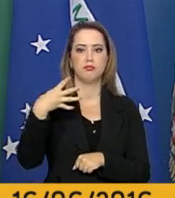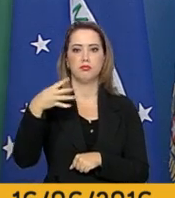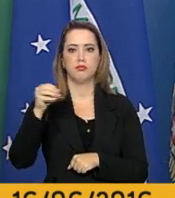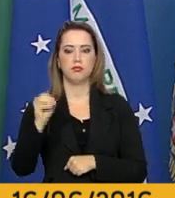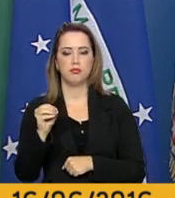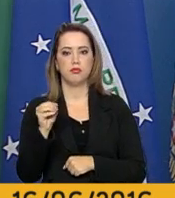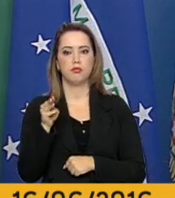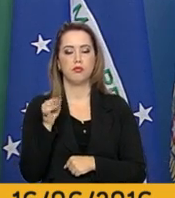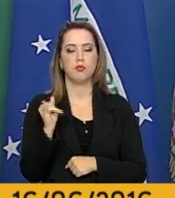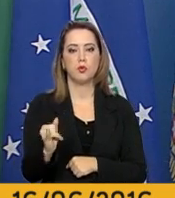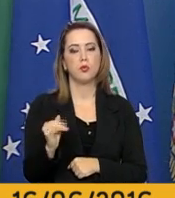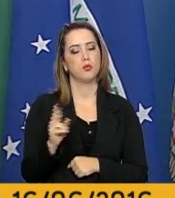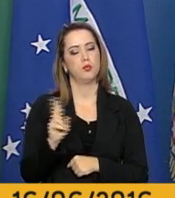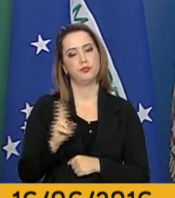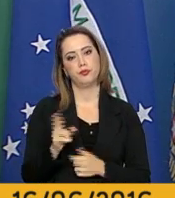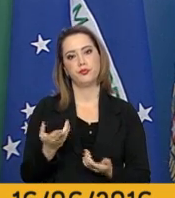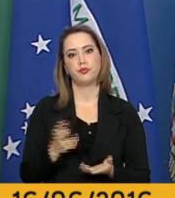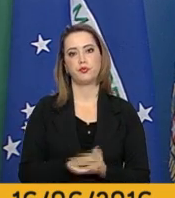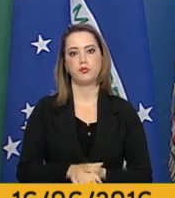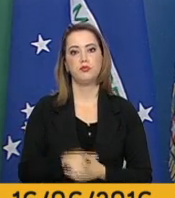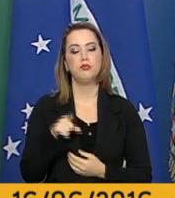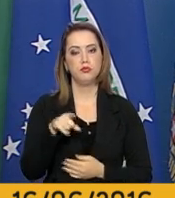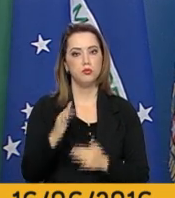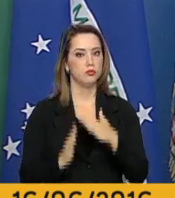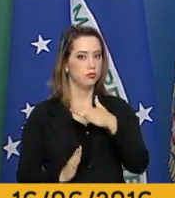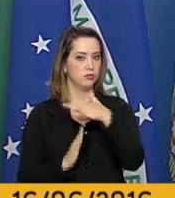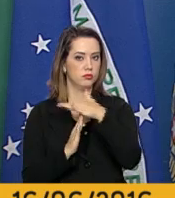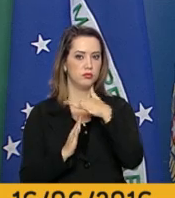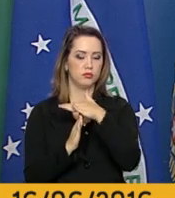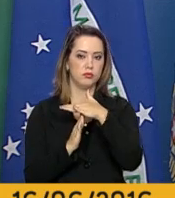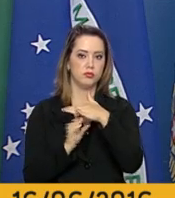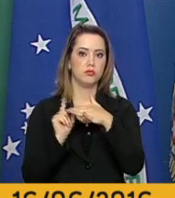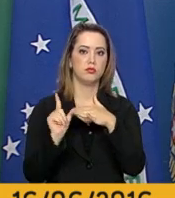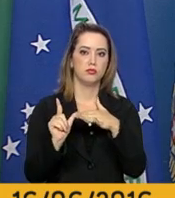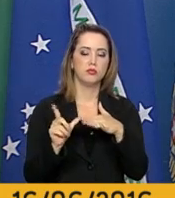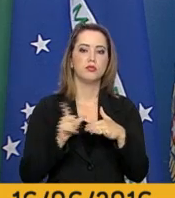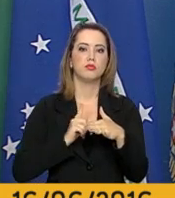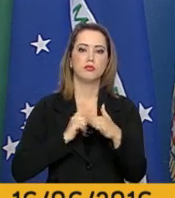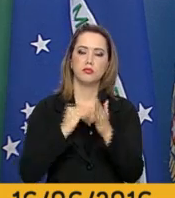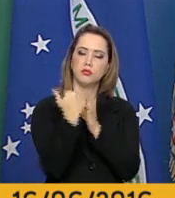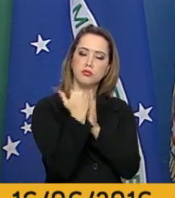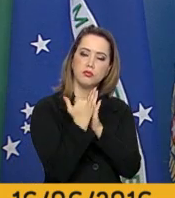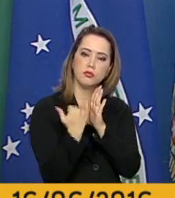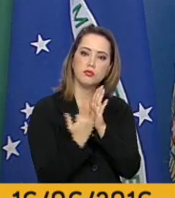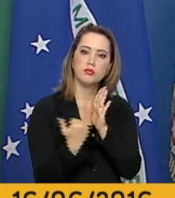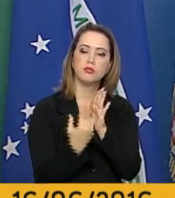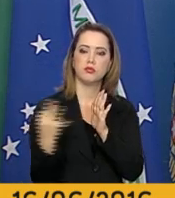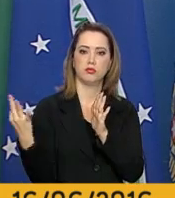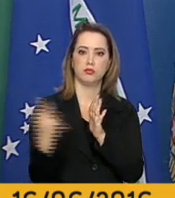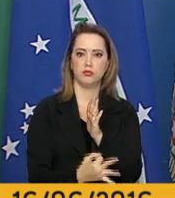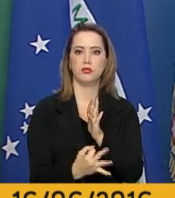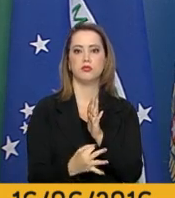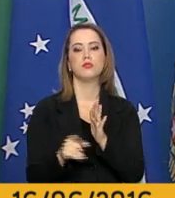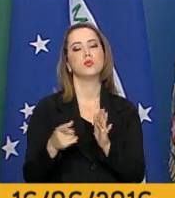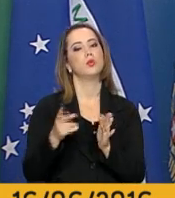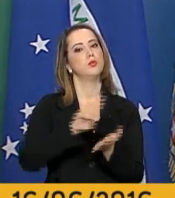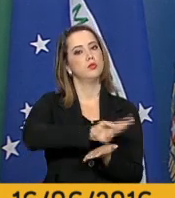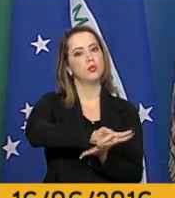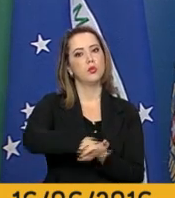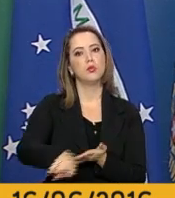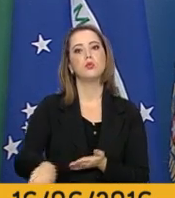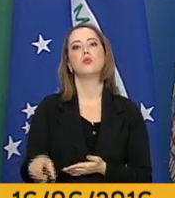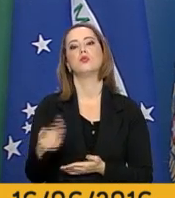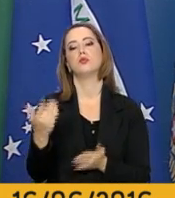reais. Então, este teto fixado por um projeto muito adequado, e outros projetos